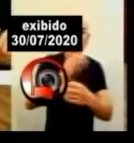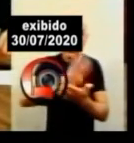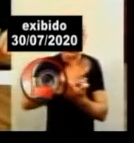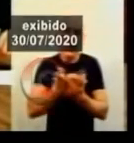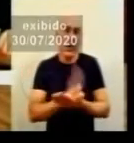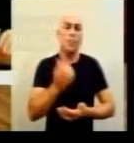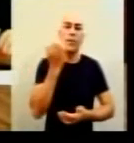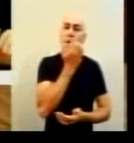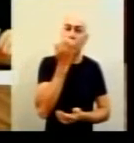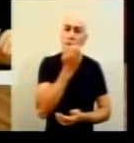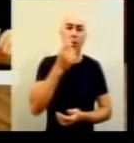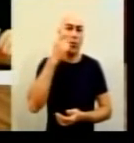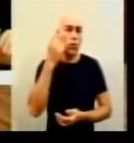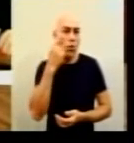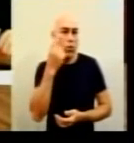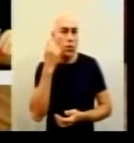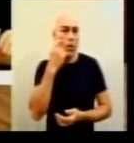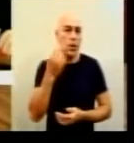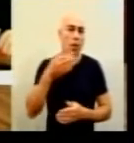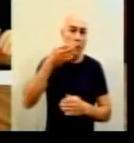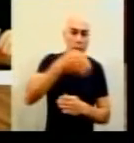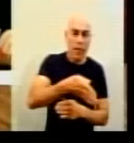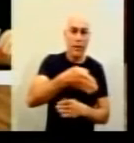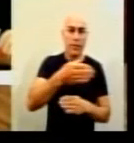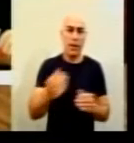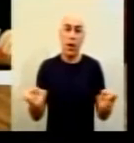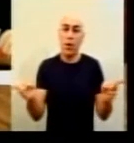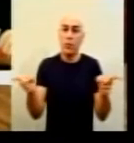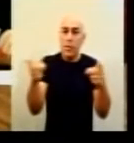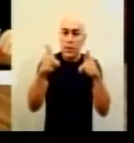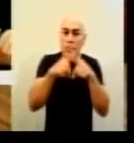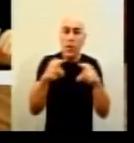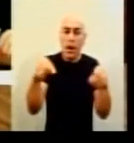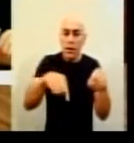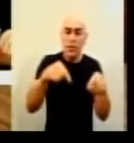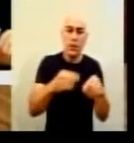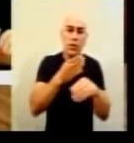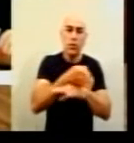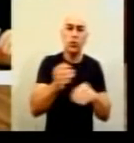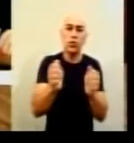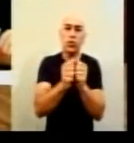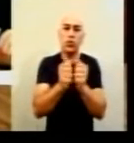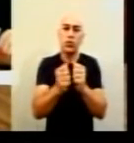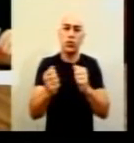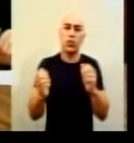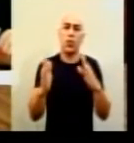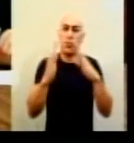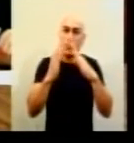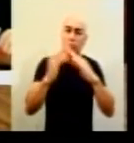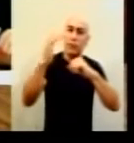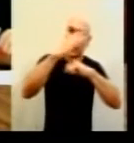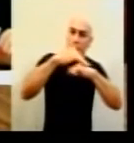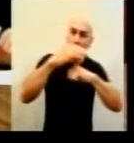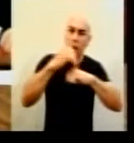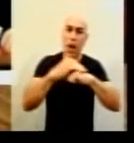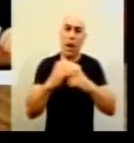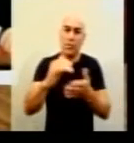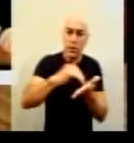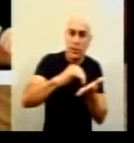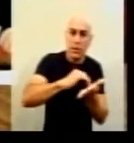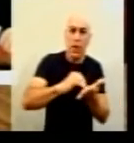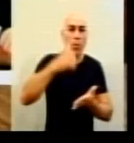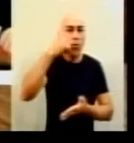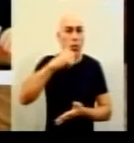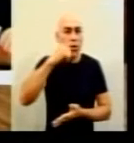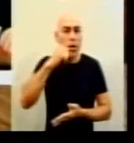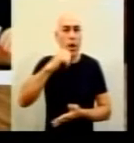o Alfredo Neto e o Domingos Carvalho, que participam dessa transmissão por meio de uma parceria do Lar de Fátima com a